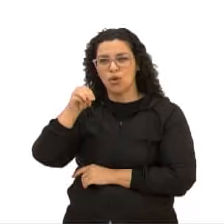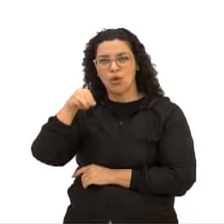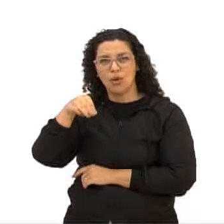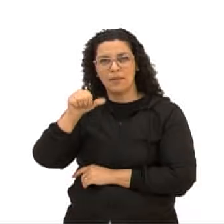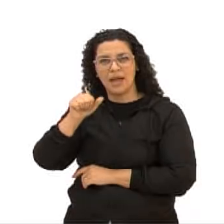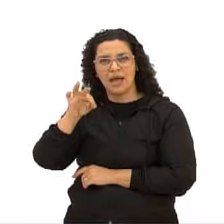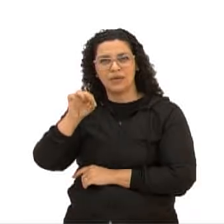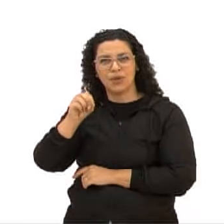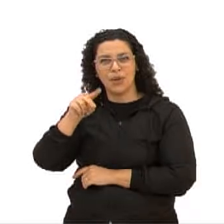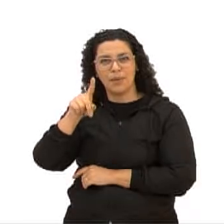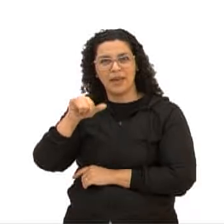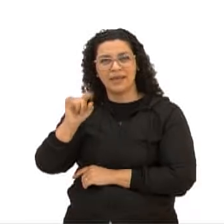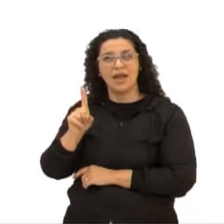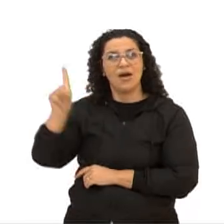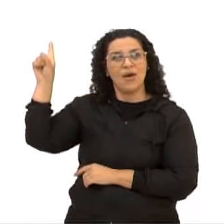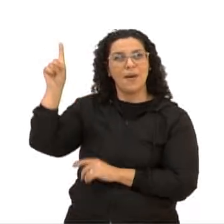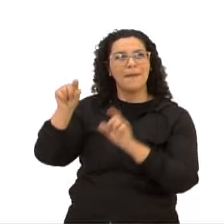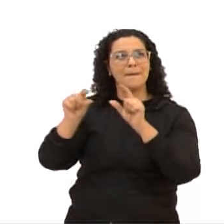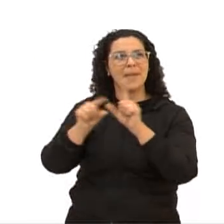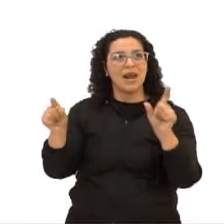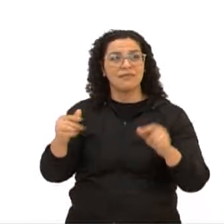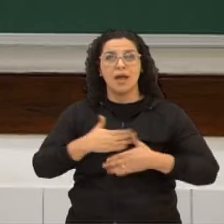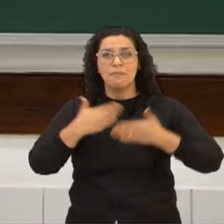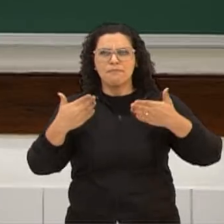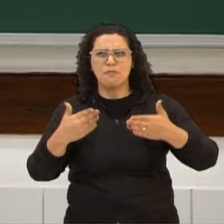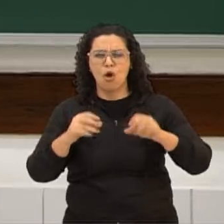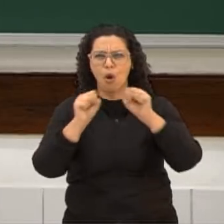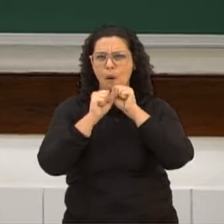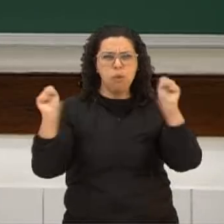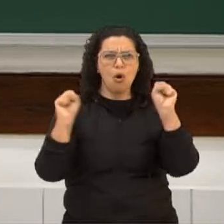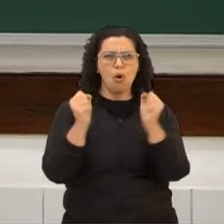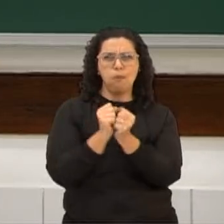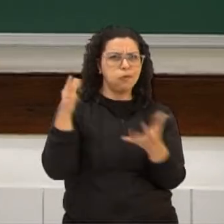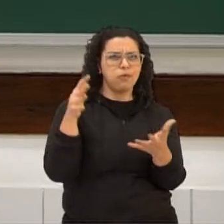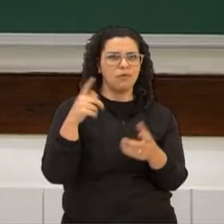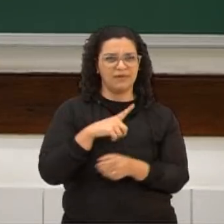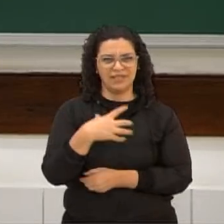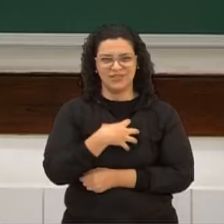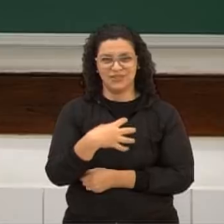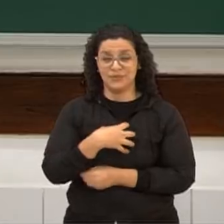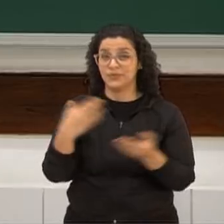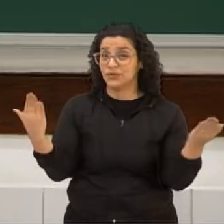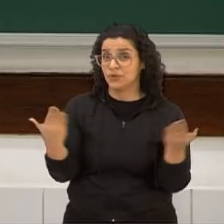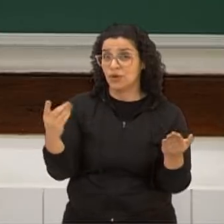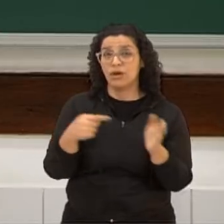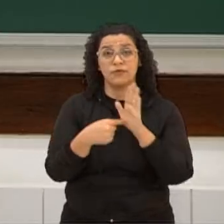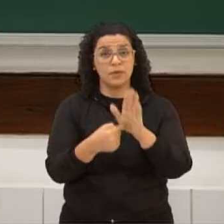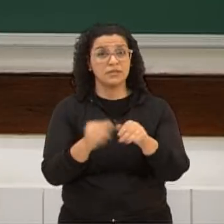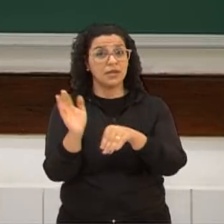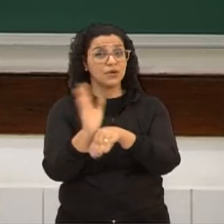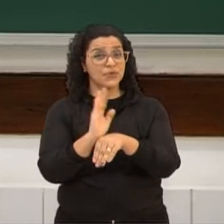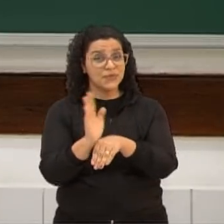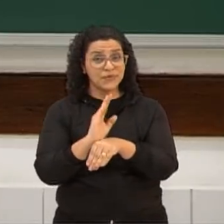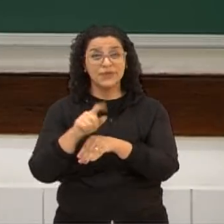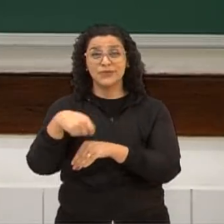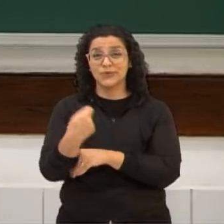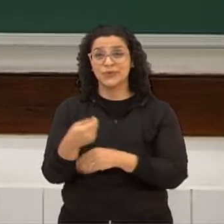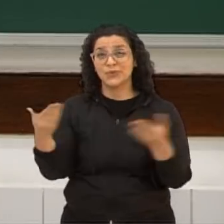quando você vê esses momentos de grande emoção durante a revistinha, tá legal? Bem, agora eu quero mostrar para vocês um